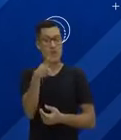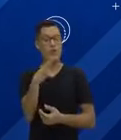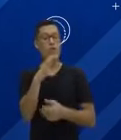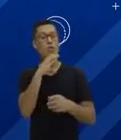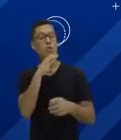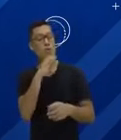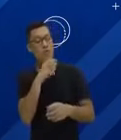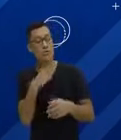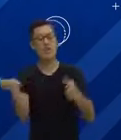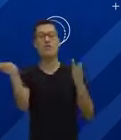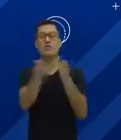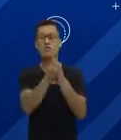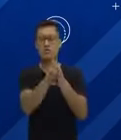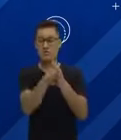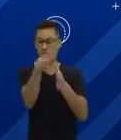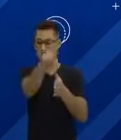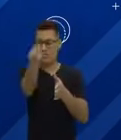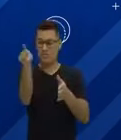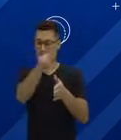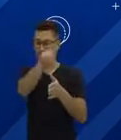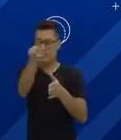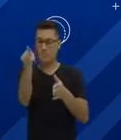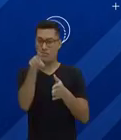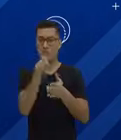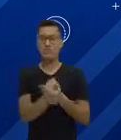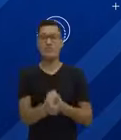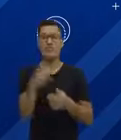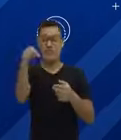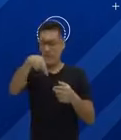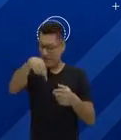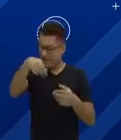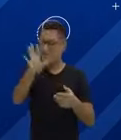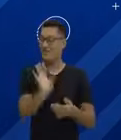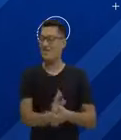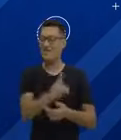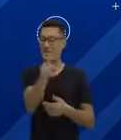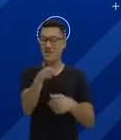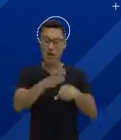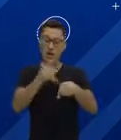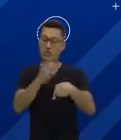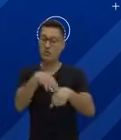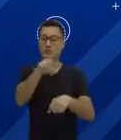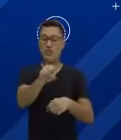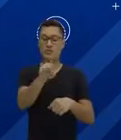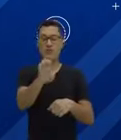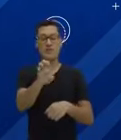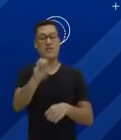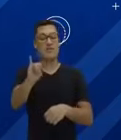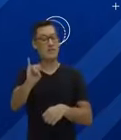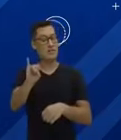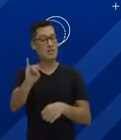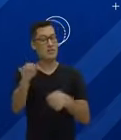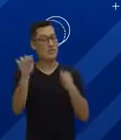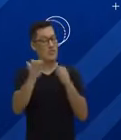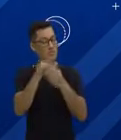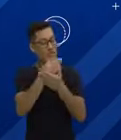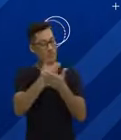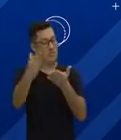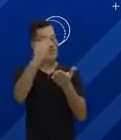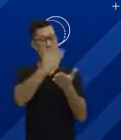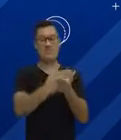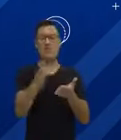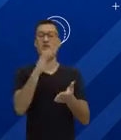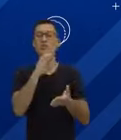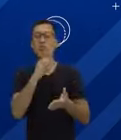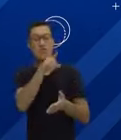vai chegar através de você, aqui pelo Centro de Mídias. Como é que eu chamo? O SEI. O SEI vai passar esse conhecimento, vai fazer chegar